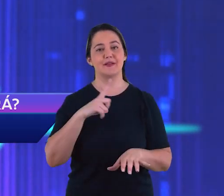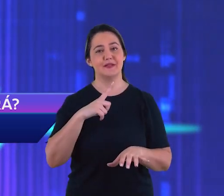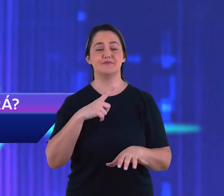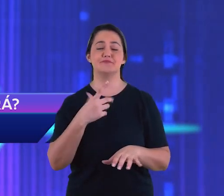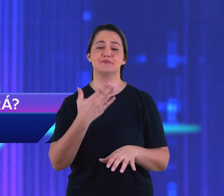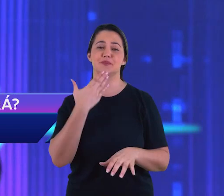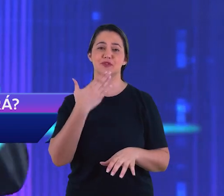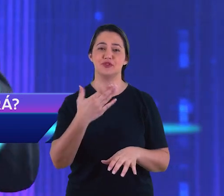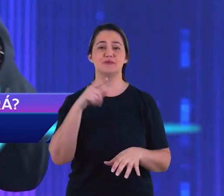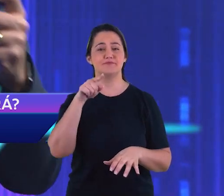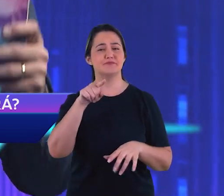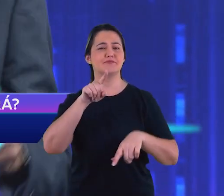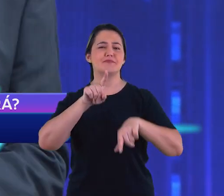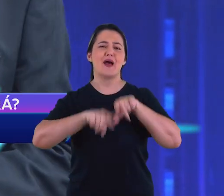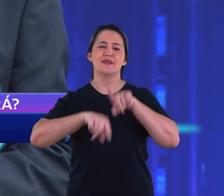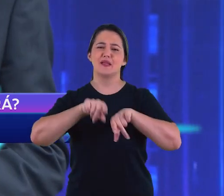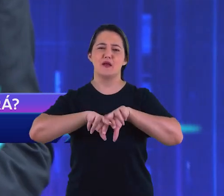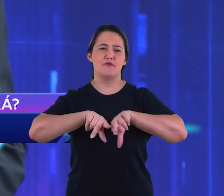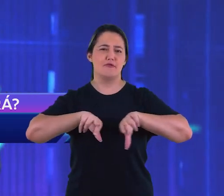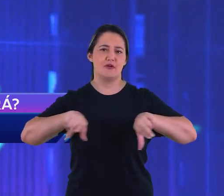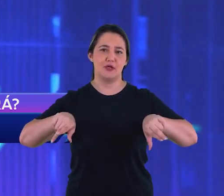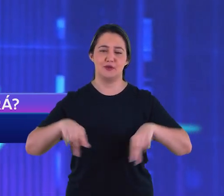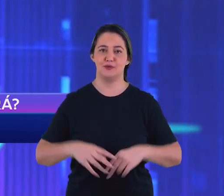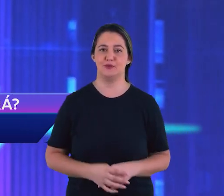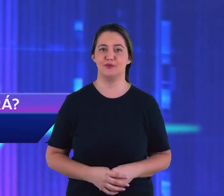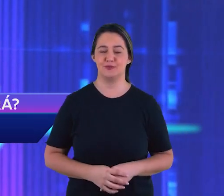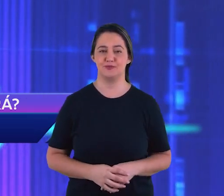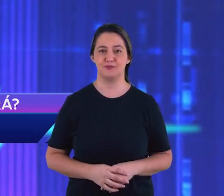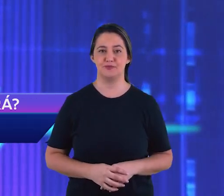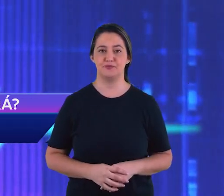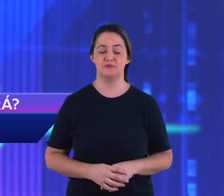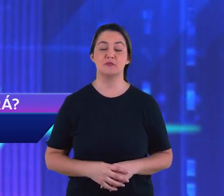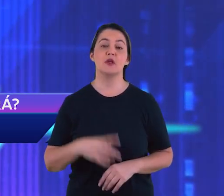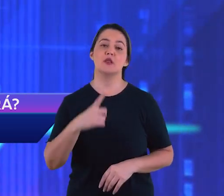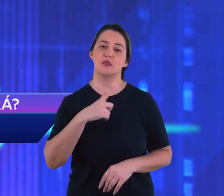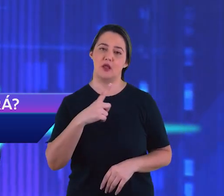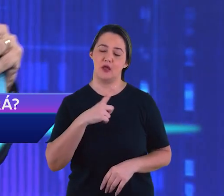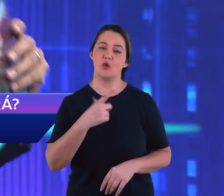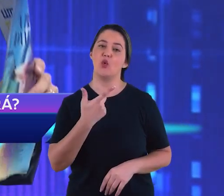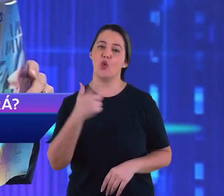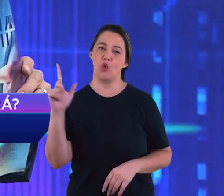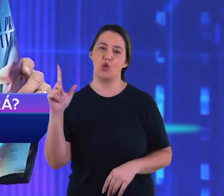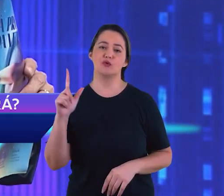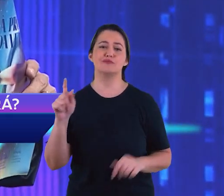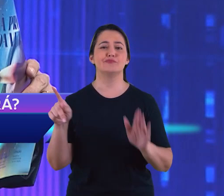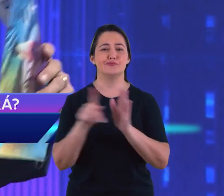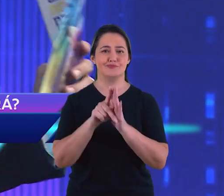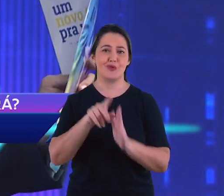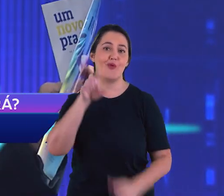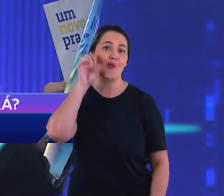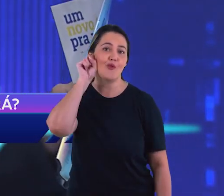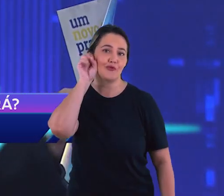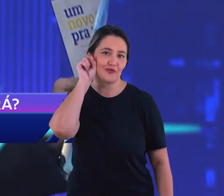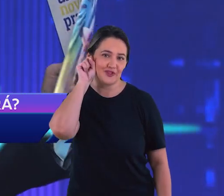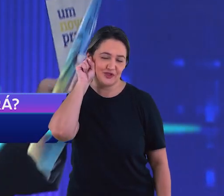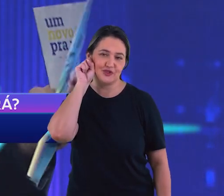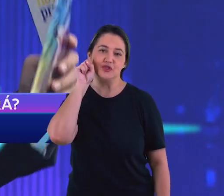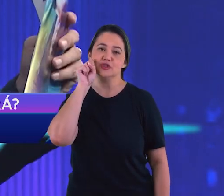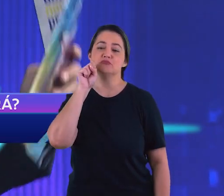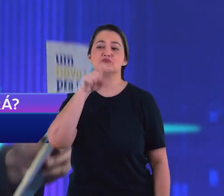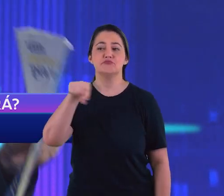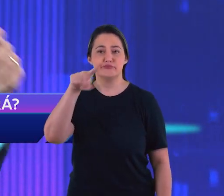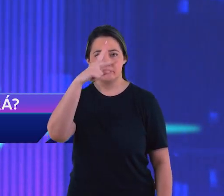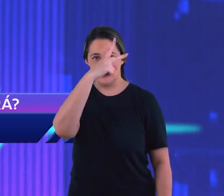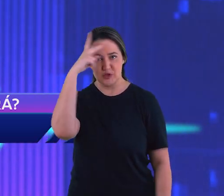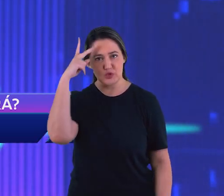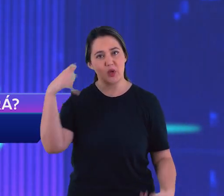terá acesso a esse e outros materiais também. Há um telefone que é um telefone comercial. Então você pode ligar nele